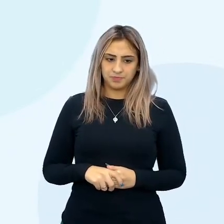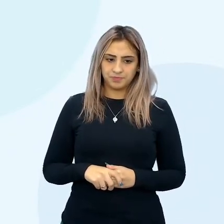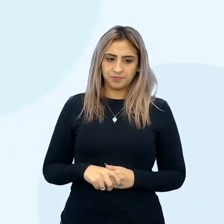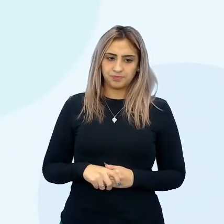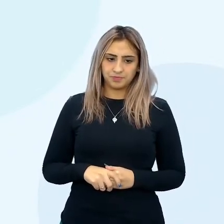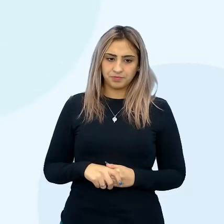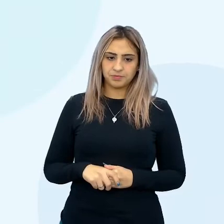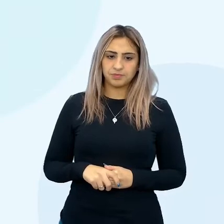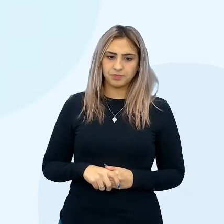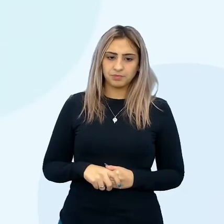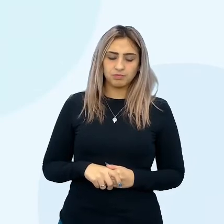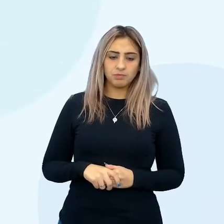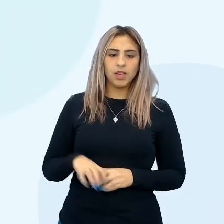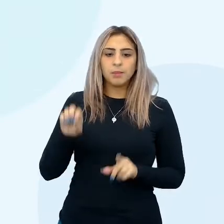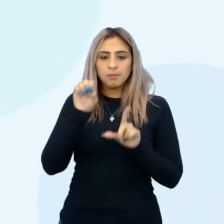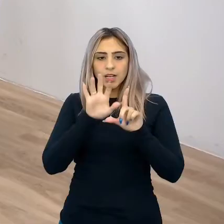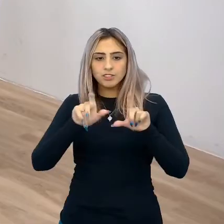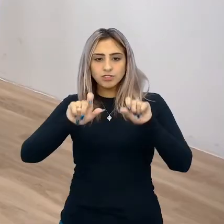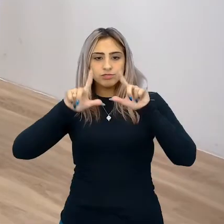A imagem pra gente.